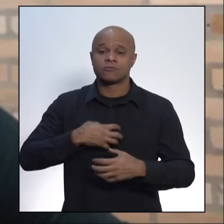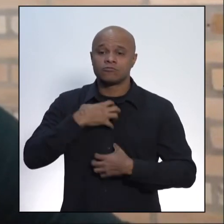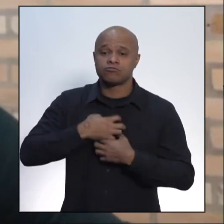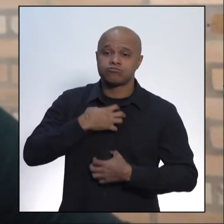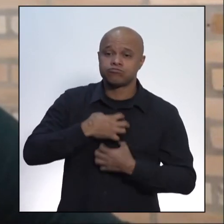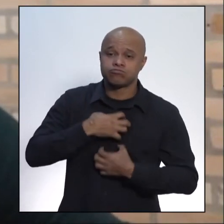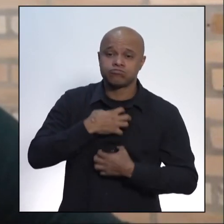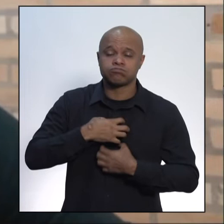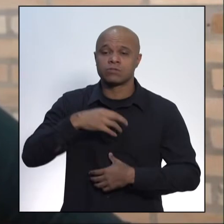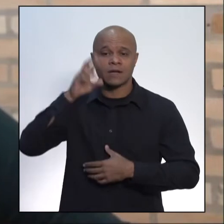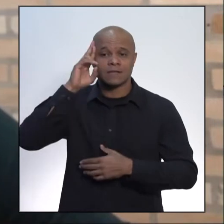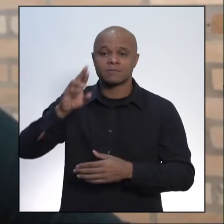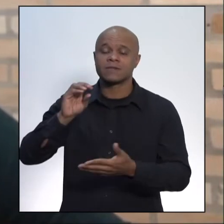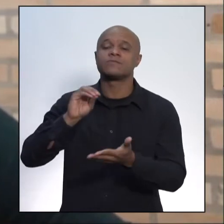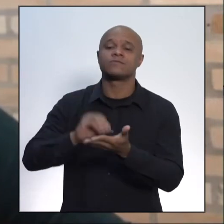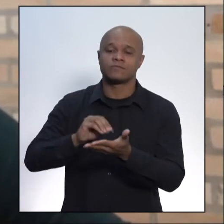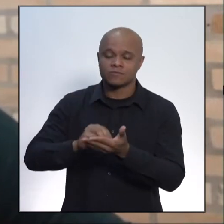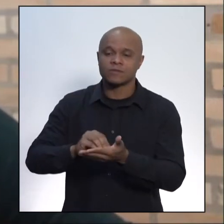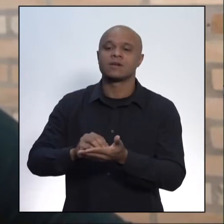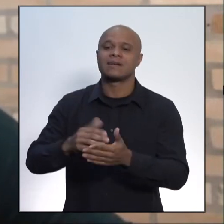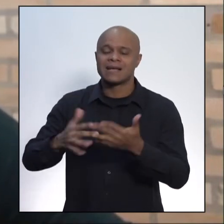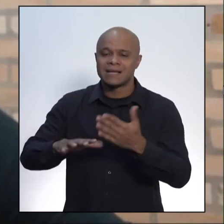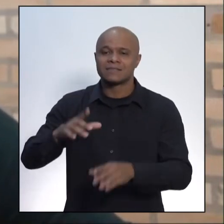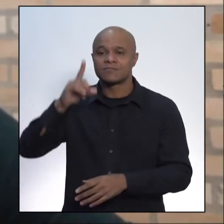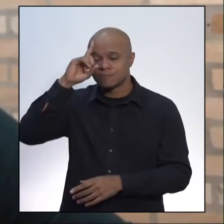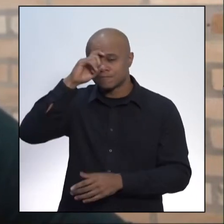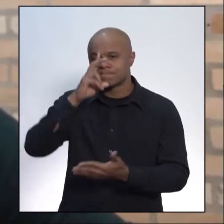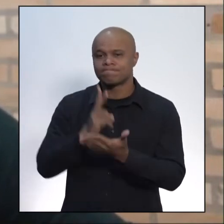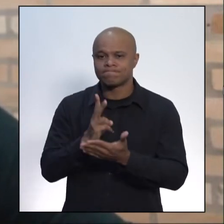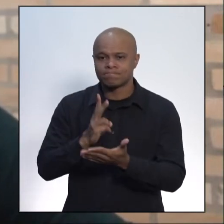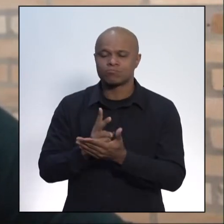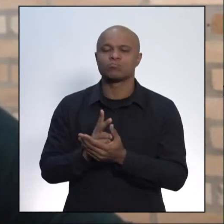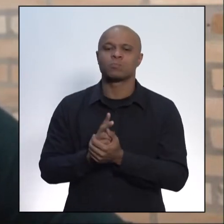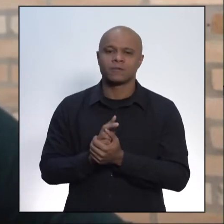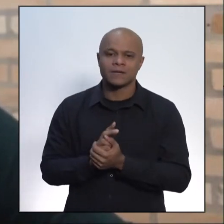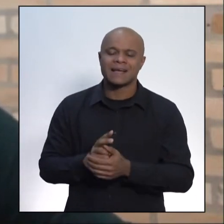de desrespeito. Porque às vezes é difícil isso para o professor. É uma linha